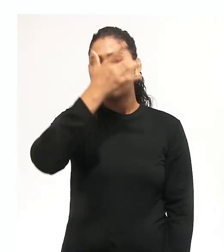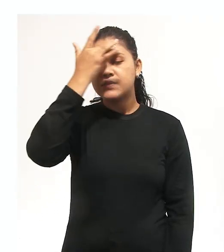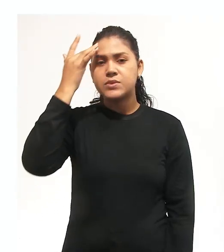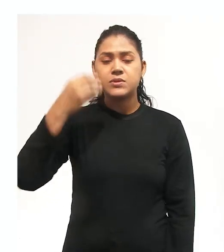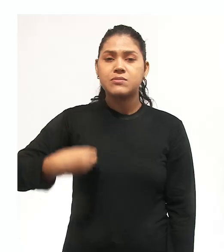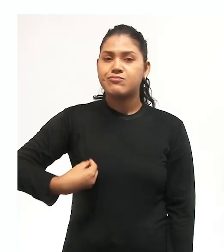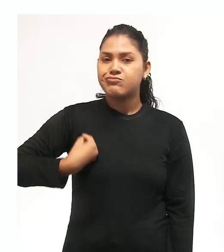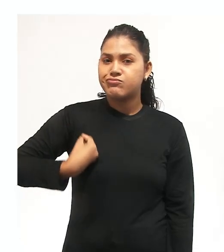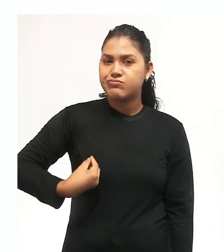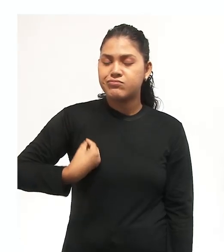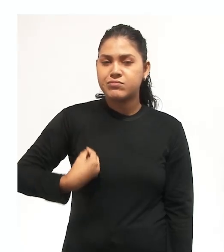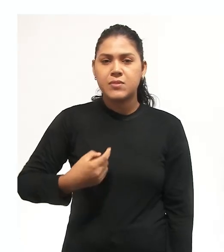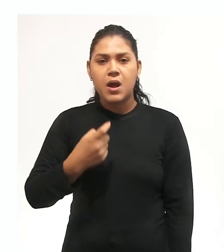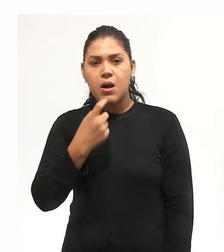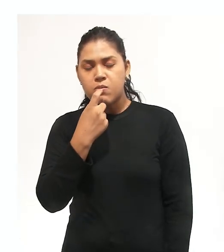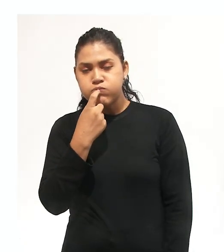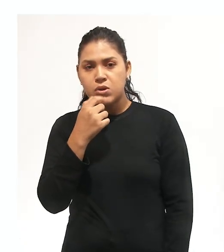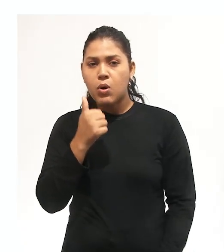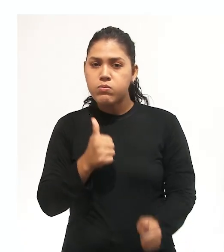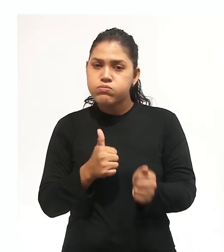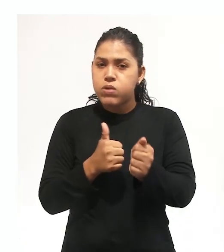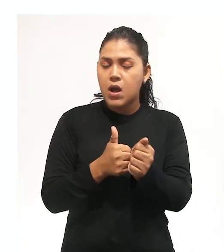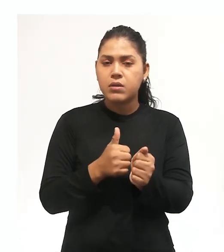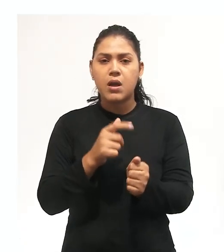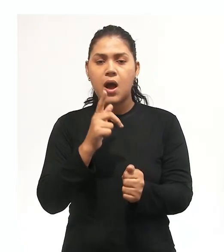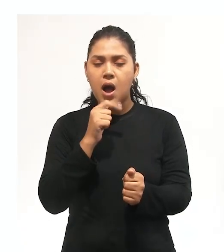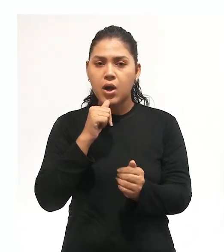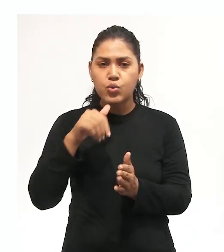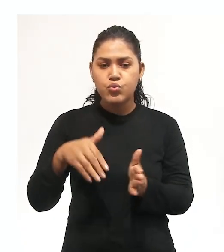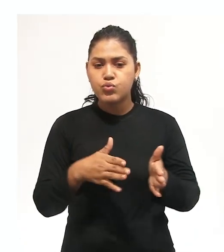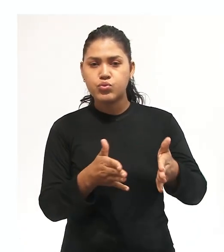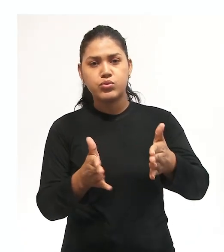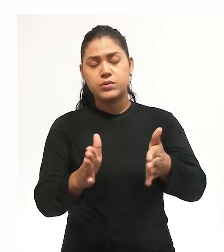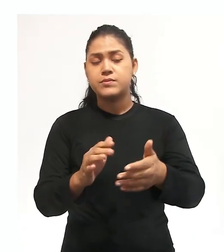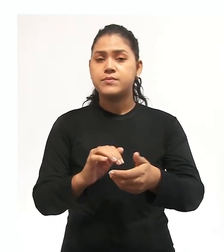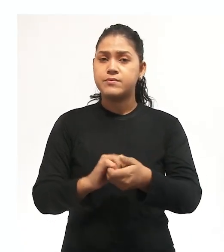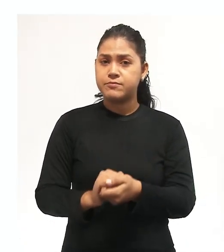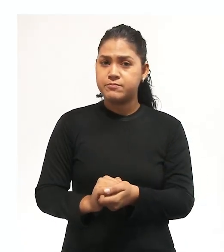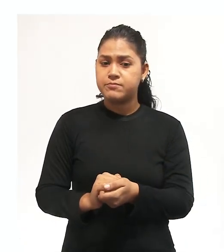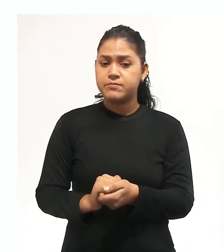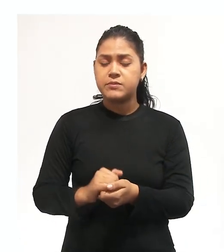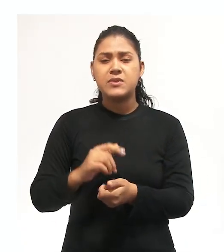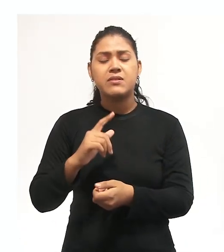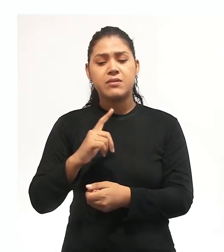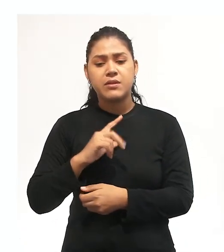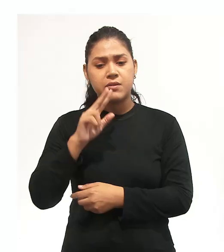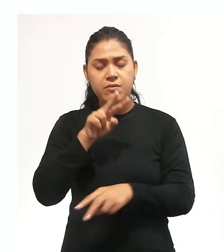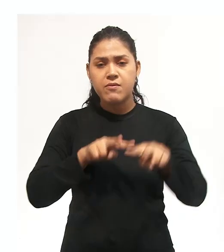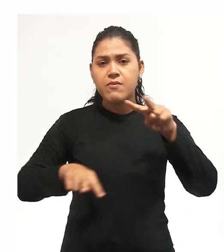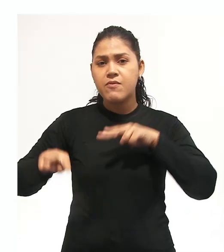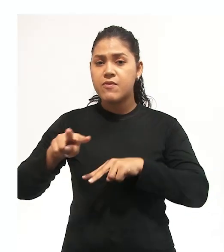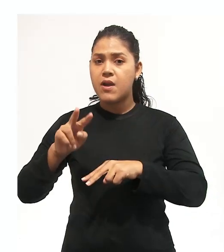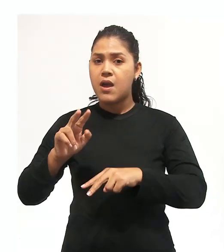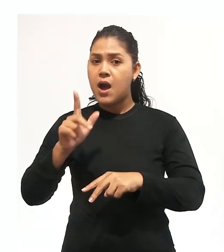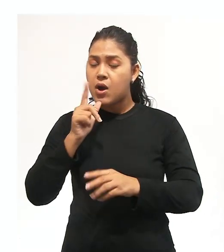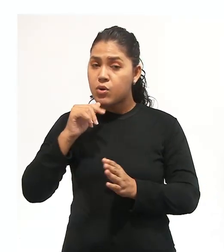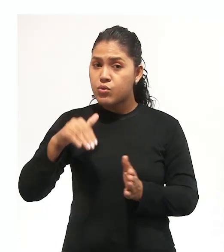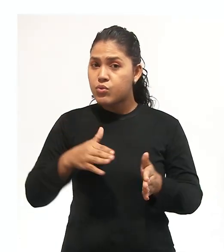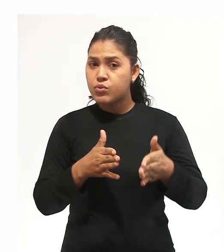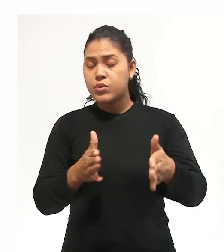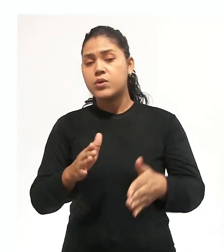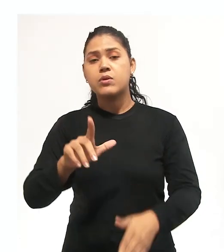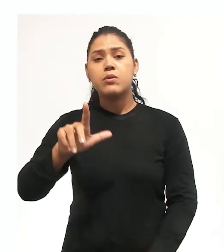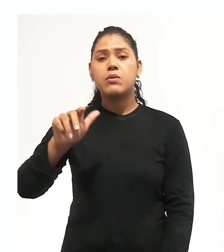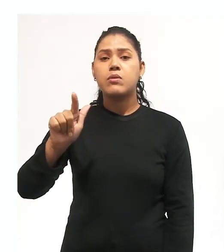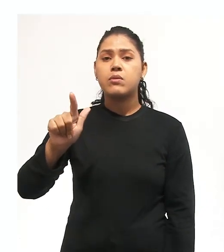mora na região próximas a Porto Velho, que tem muita referência de rios, que tem muita